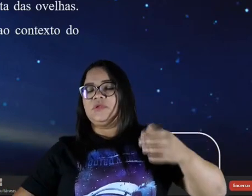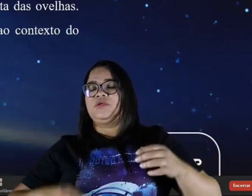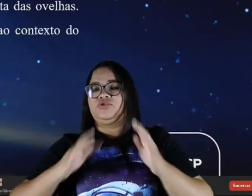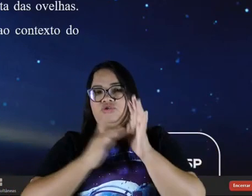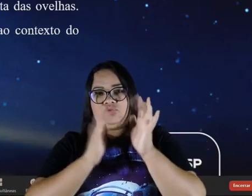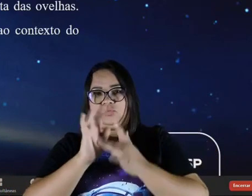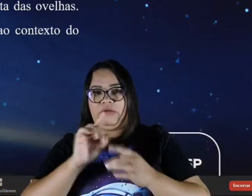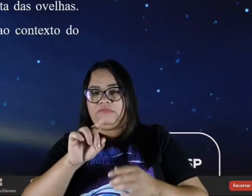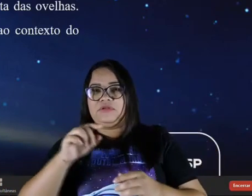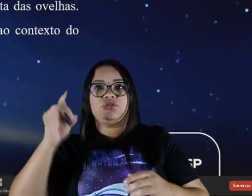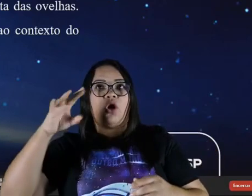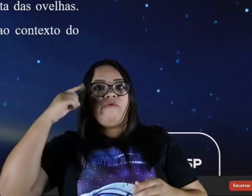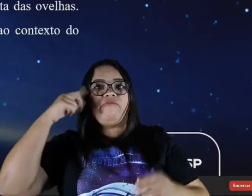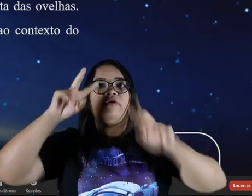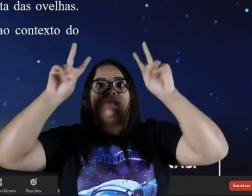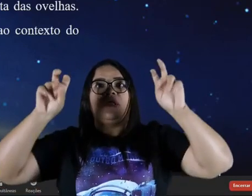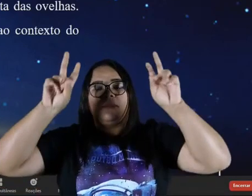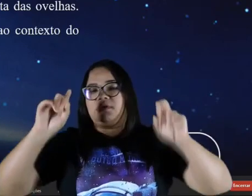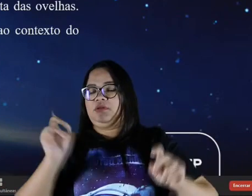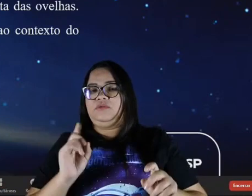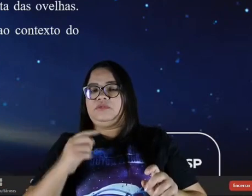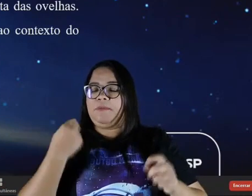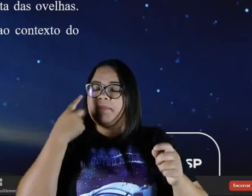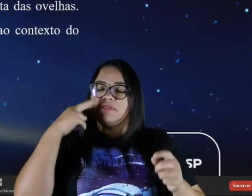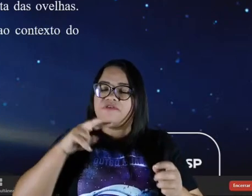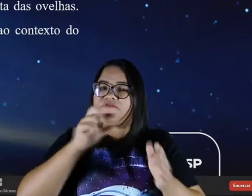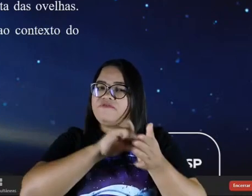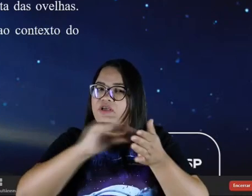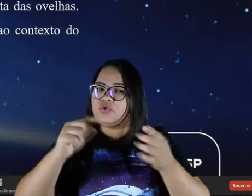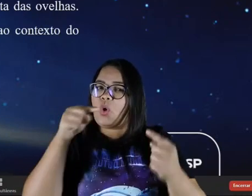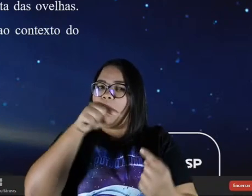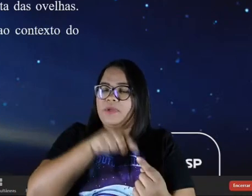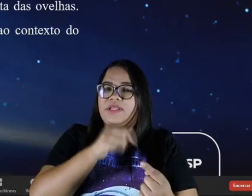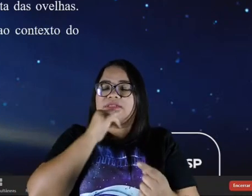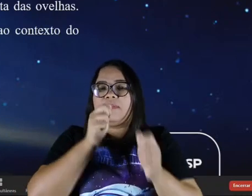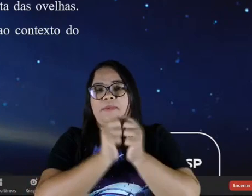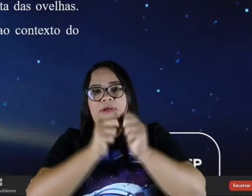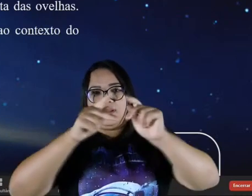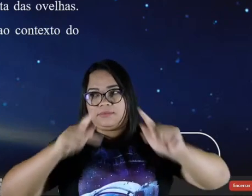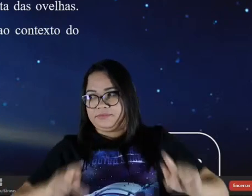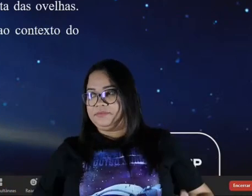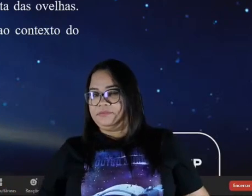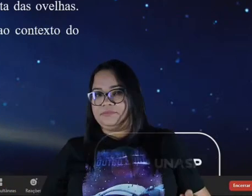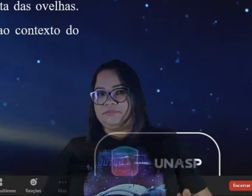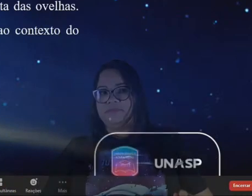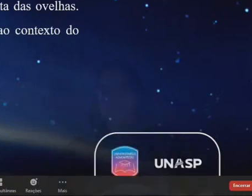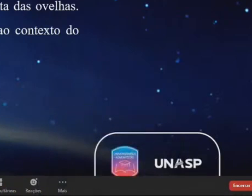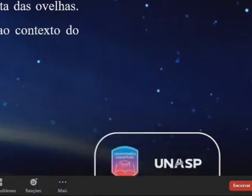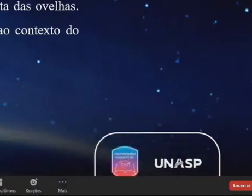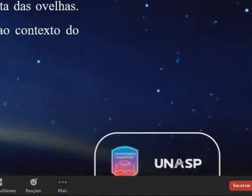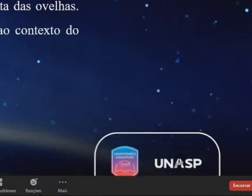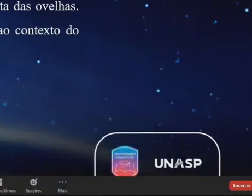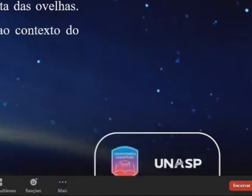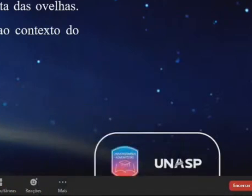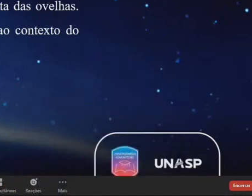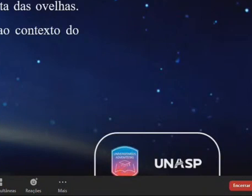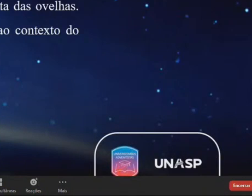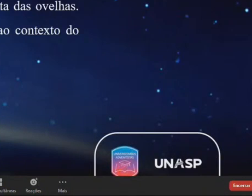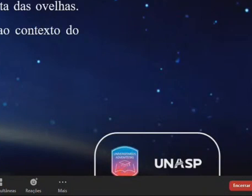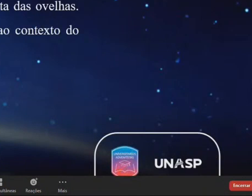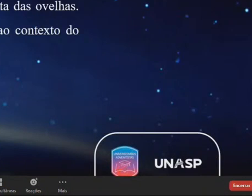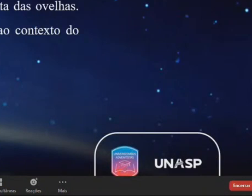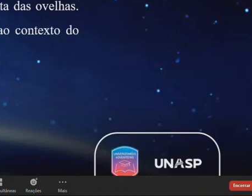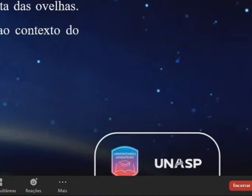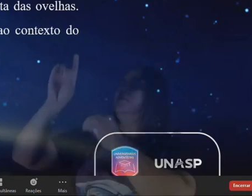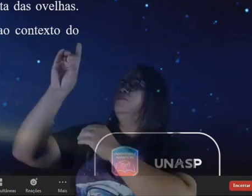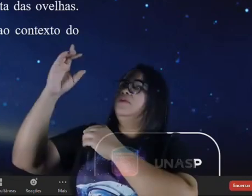não. Tenta ver, assim, aquele versículo, ele está dentro, por exemplo, no caso do Apocalipse lá. Aqueles mortos clamando diante